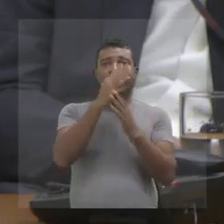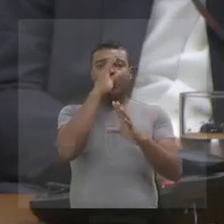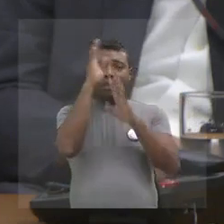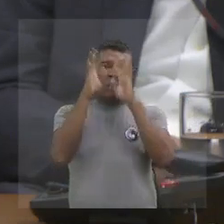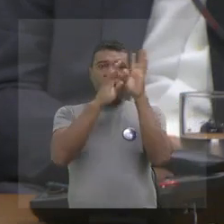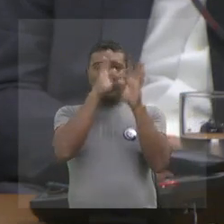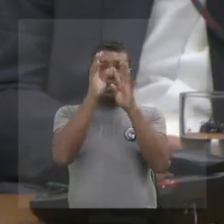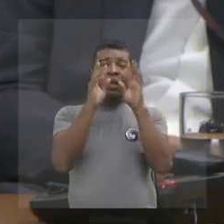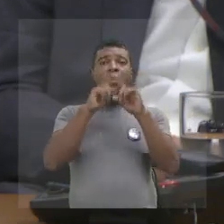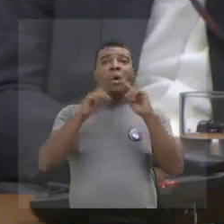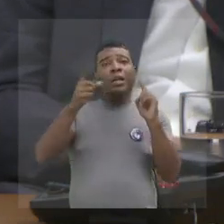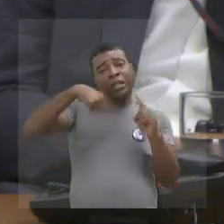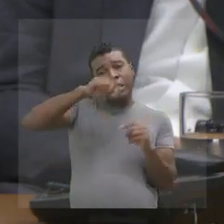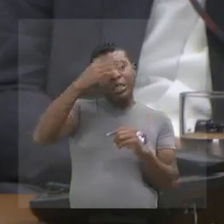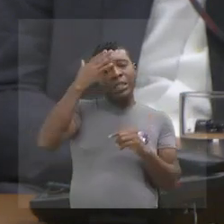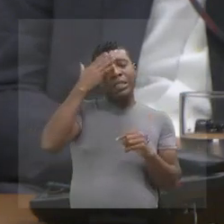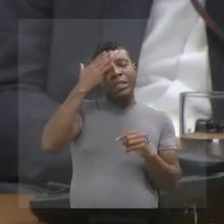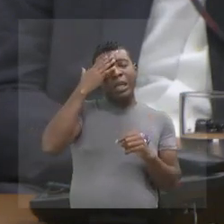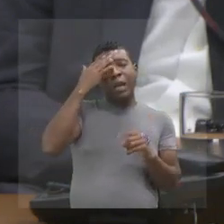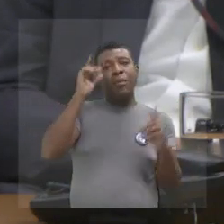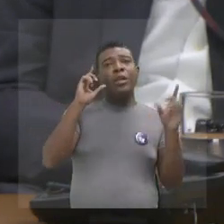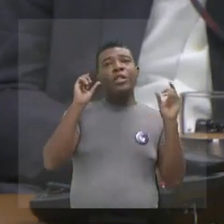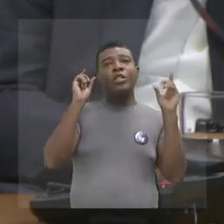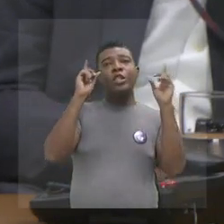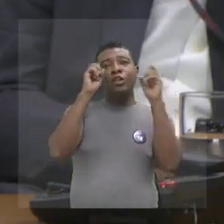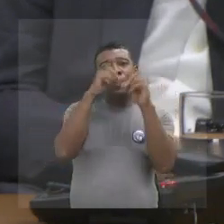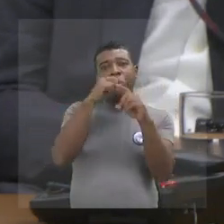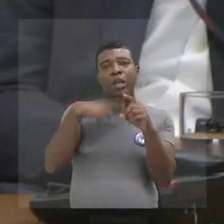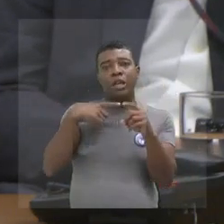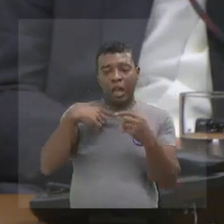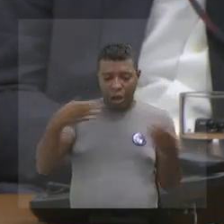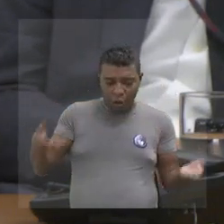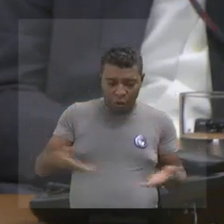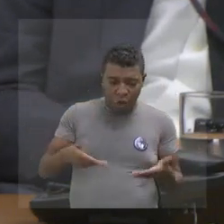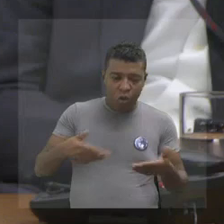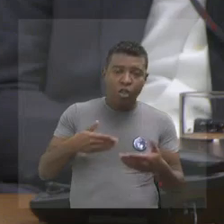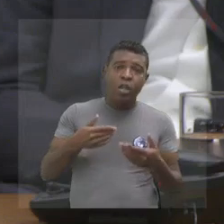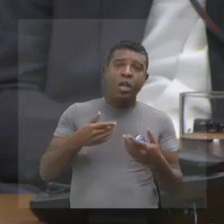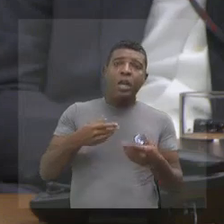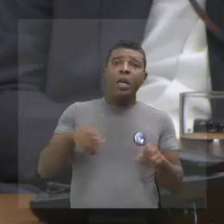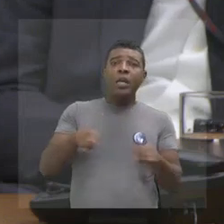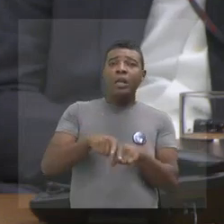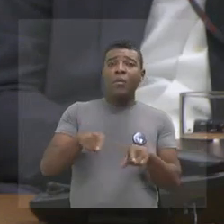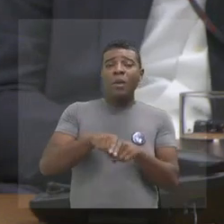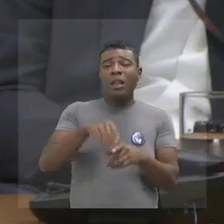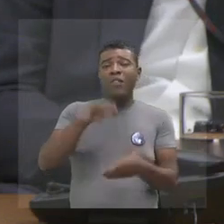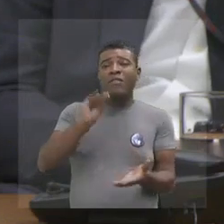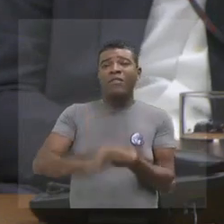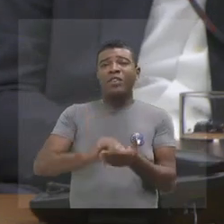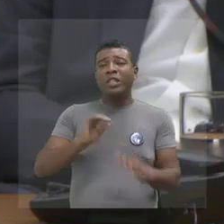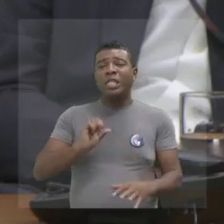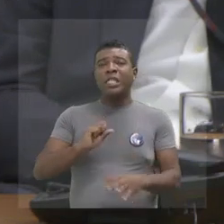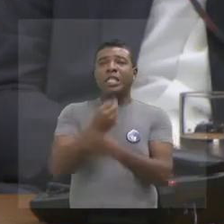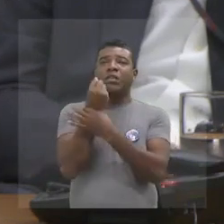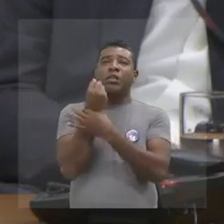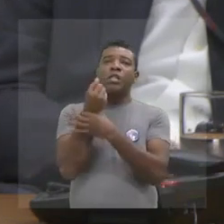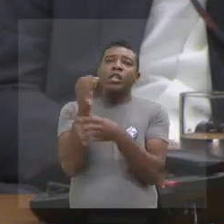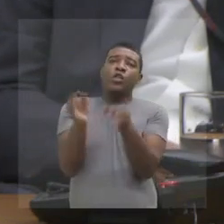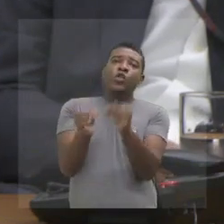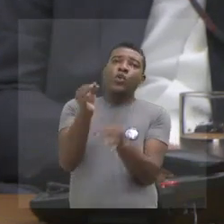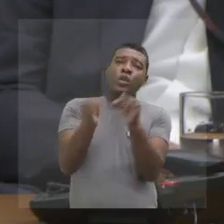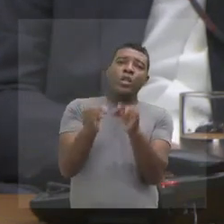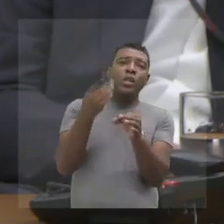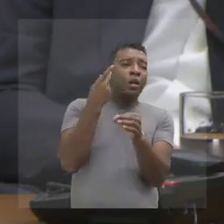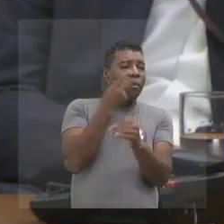da dificuldade que é hoje e é da insegurança jurídica que nós temos hoje para que um servidor